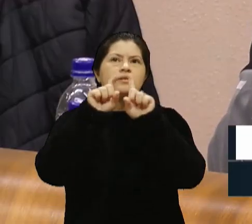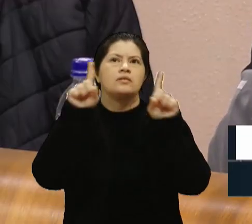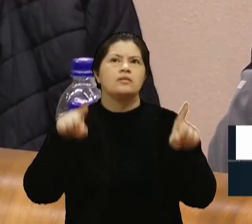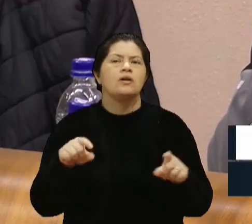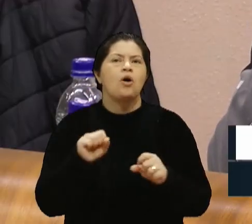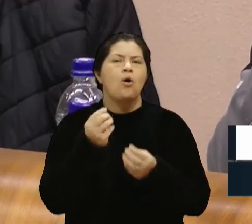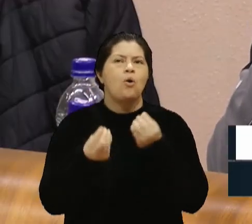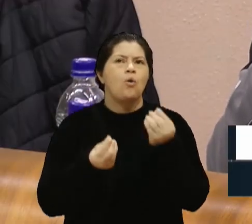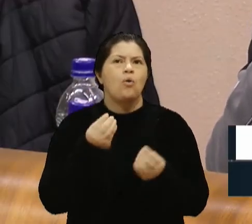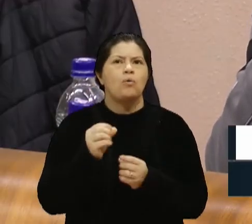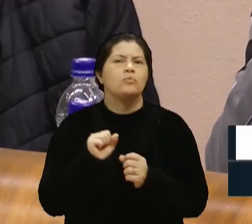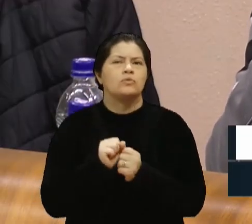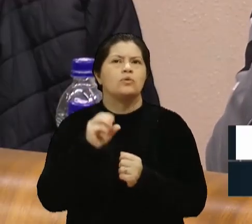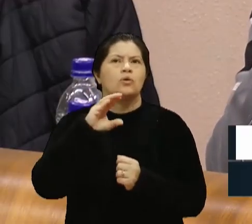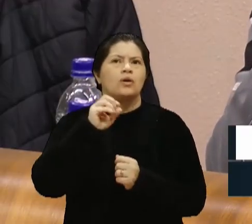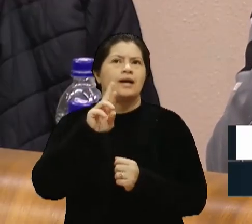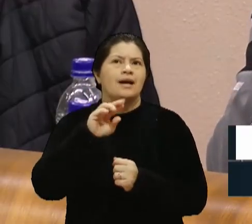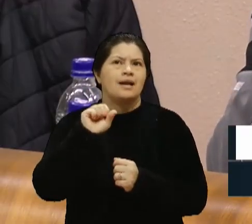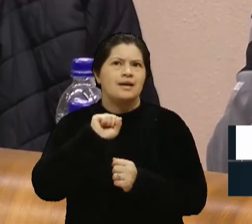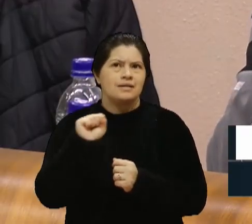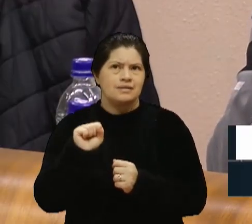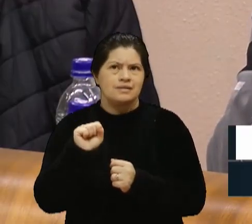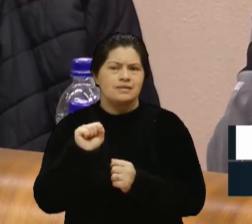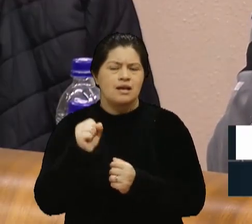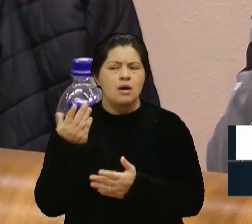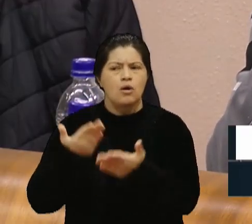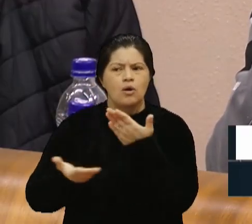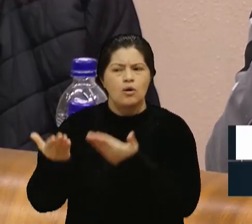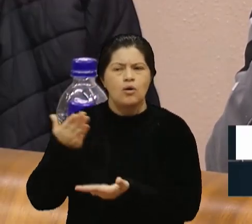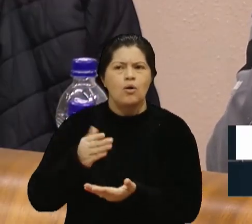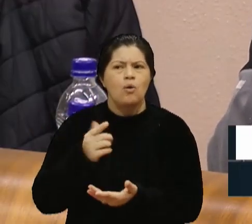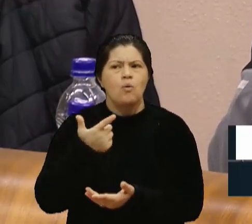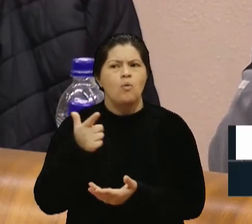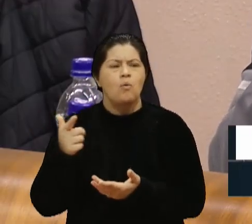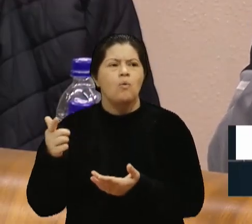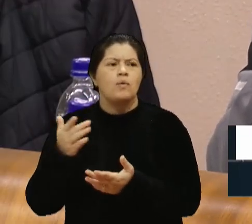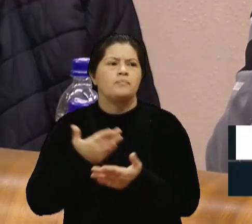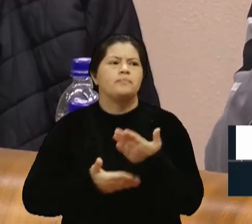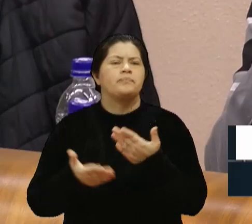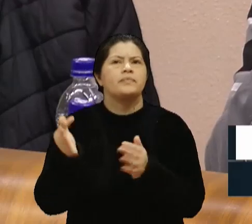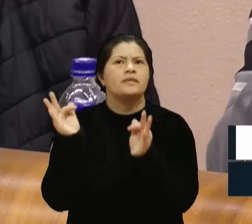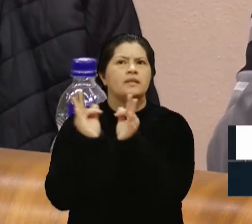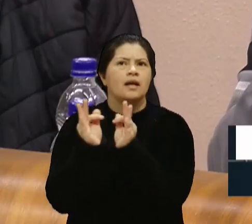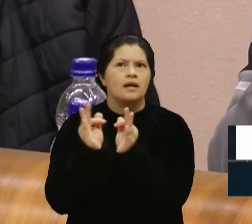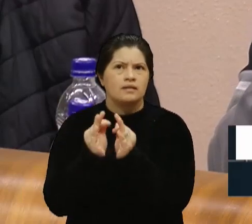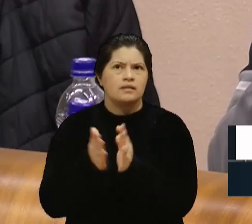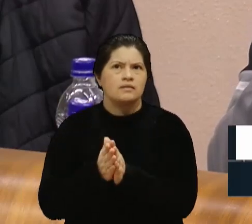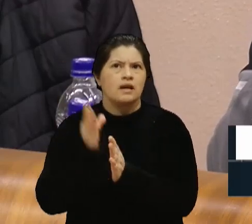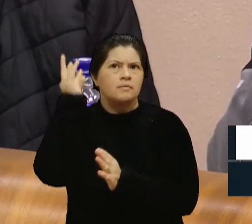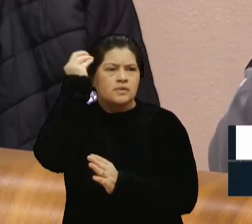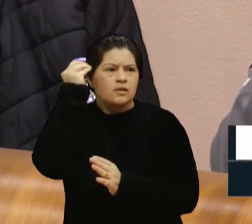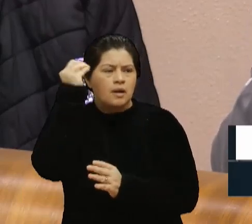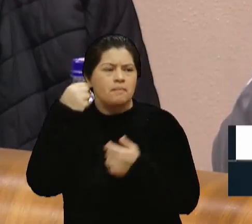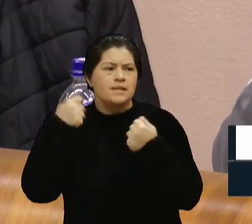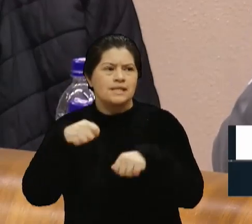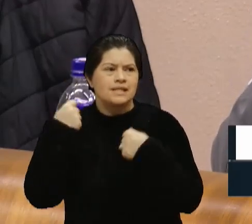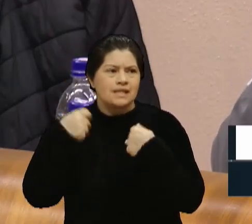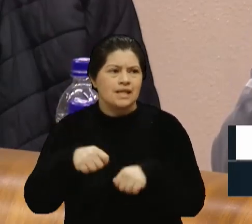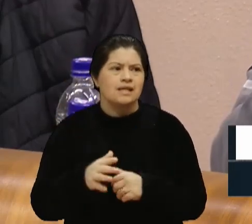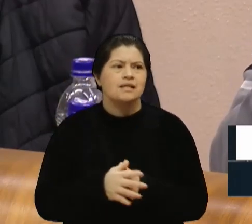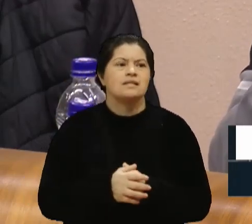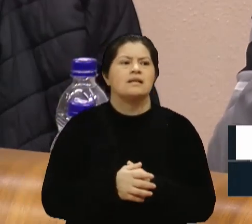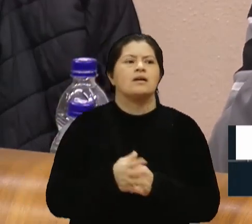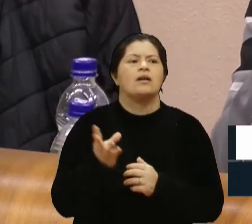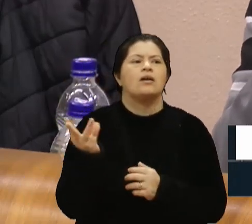o CRAS, quantas pessoas devem ser atendidas por cada técnico, quantos psicólogos tem que ter, quantos assistentes sociais,